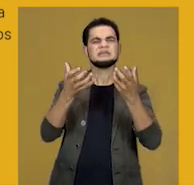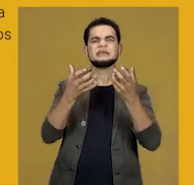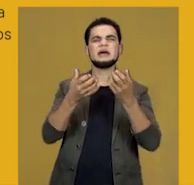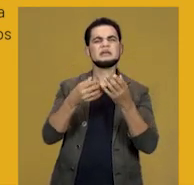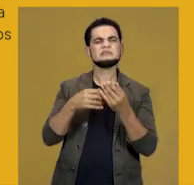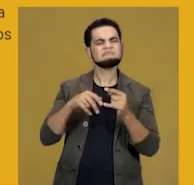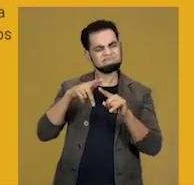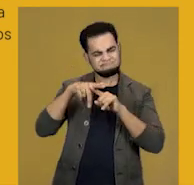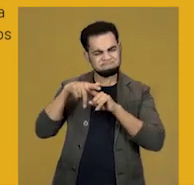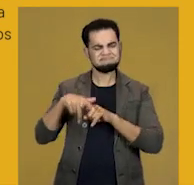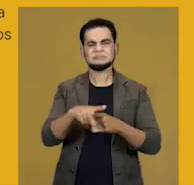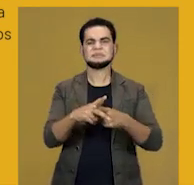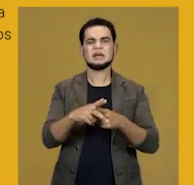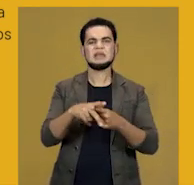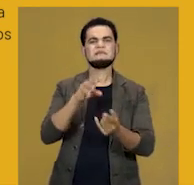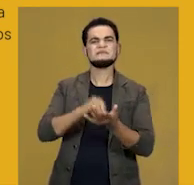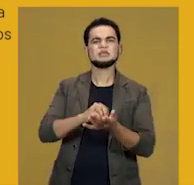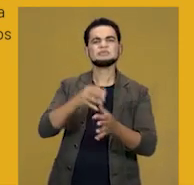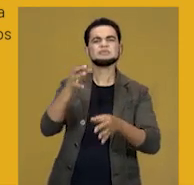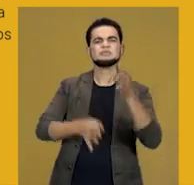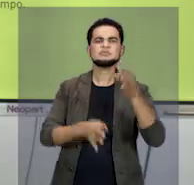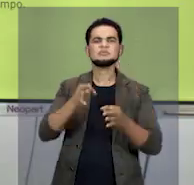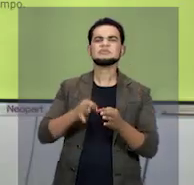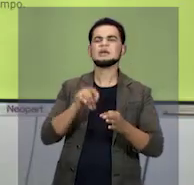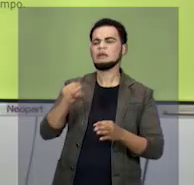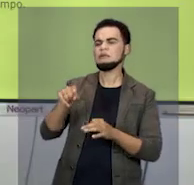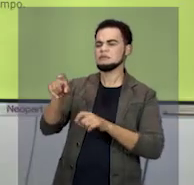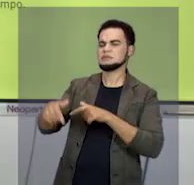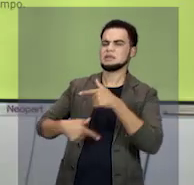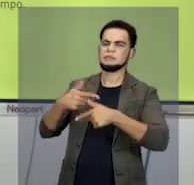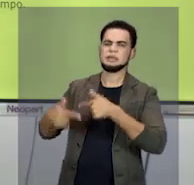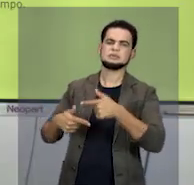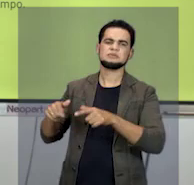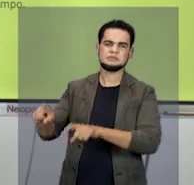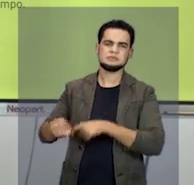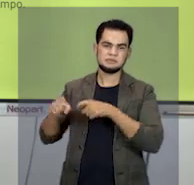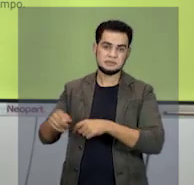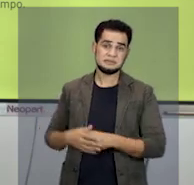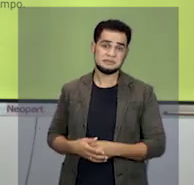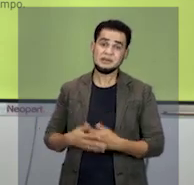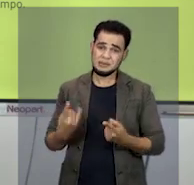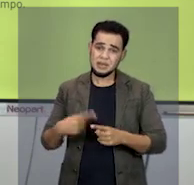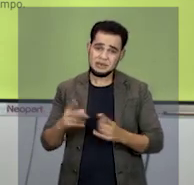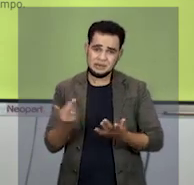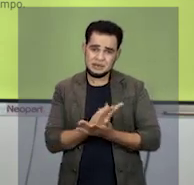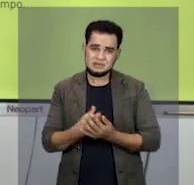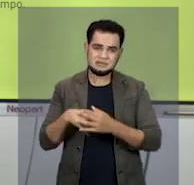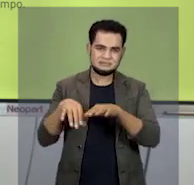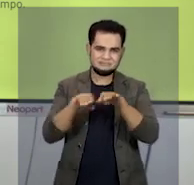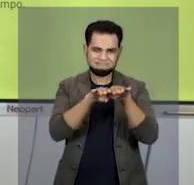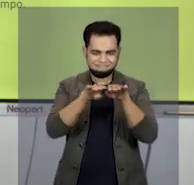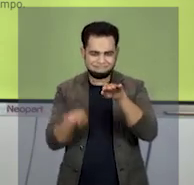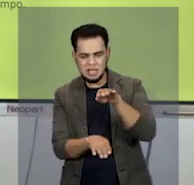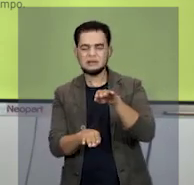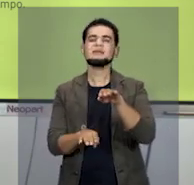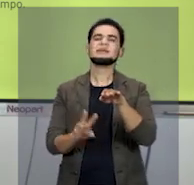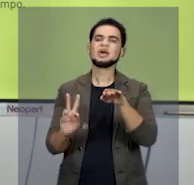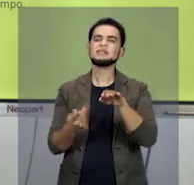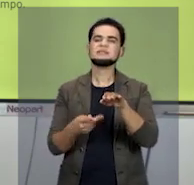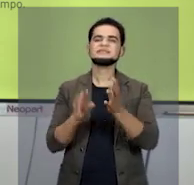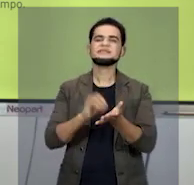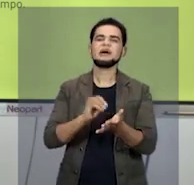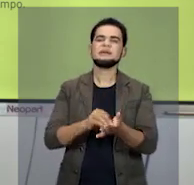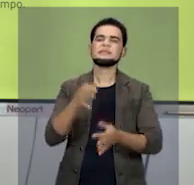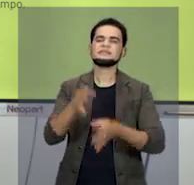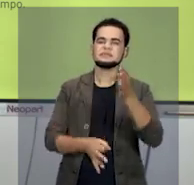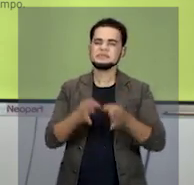injustiças sociais sobre os trabalhadores do campo. Claro, a desigualdade social ela vai gerando essas injustiças, automaticamente vai passando